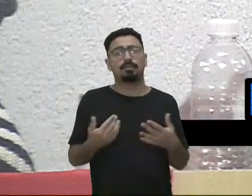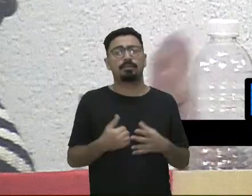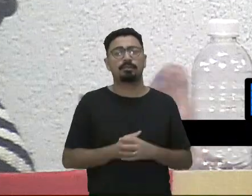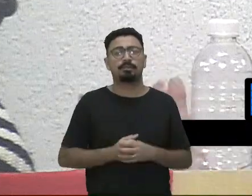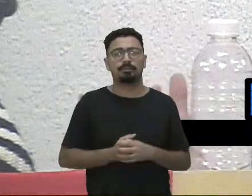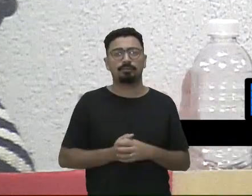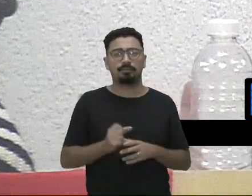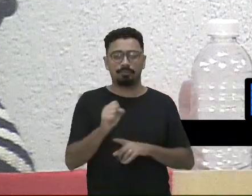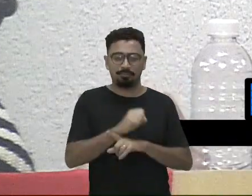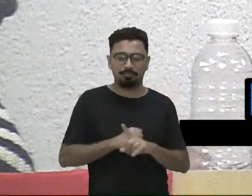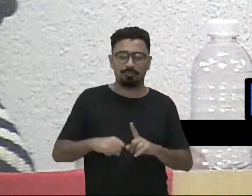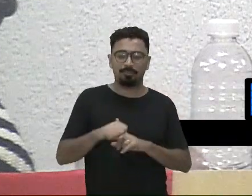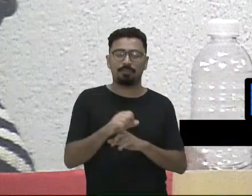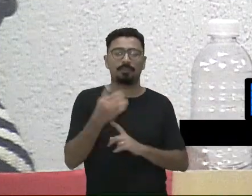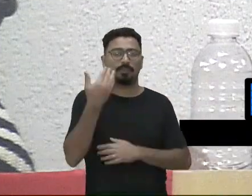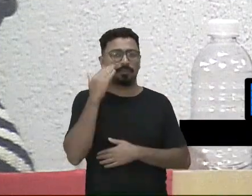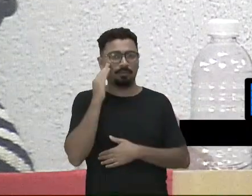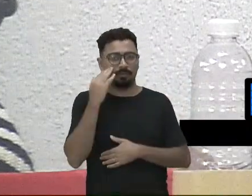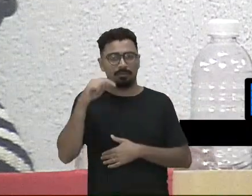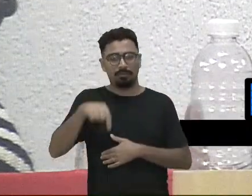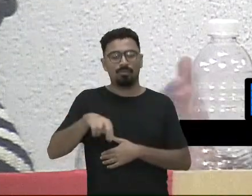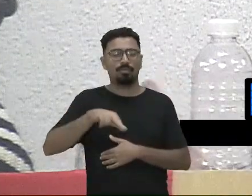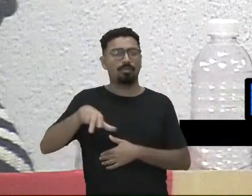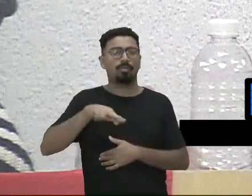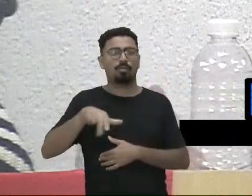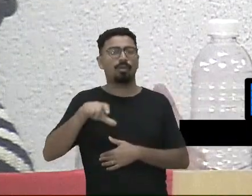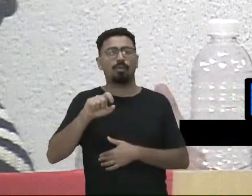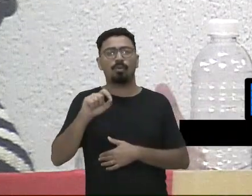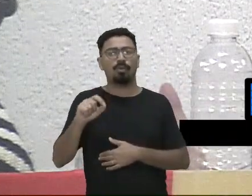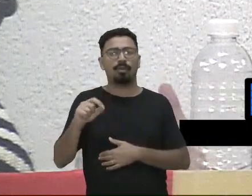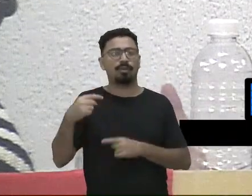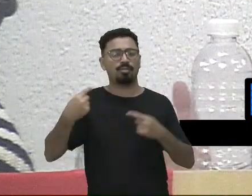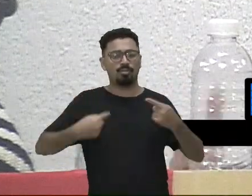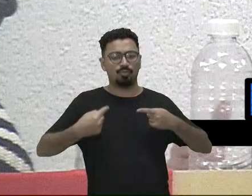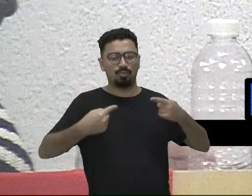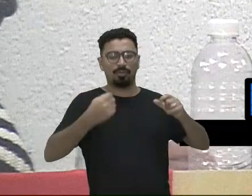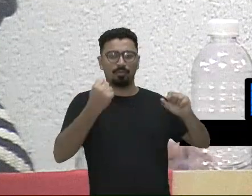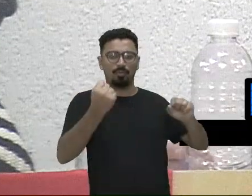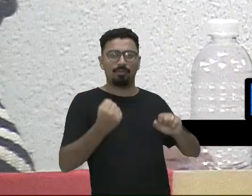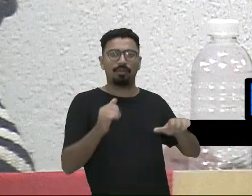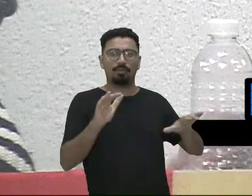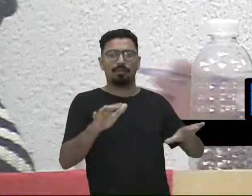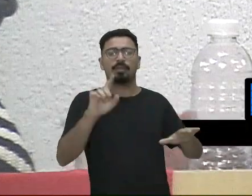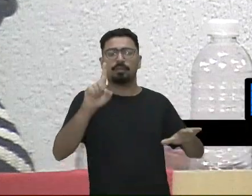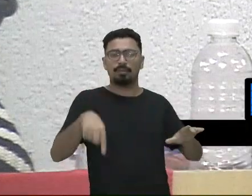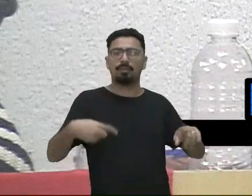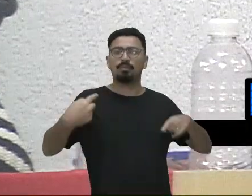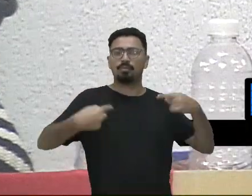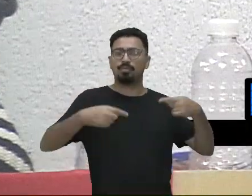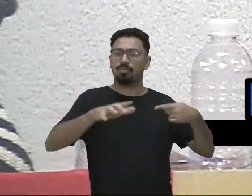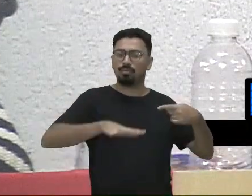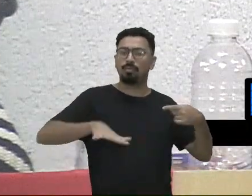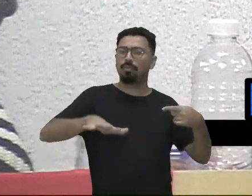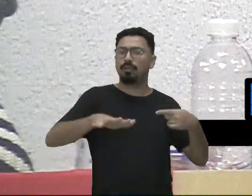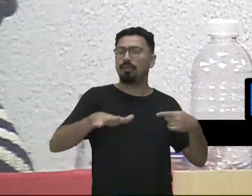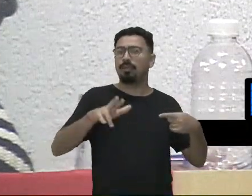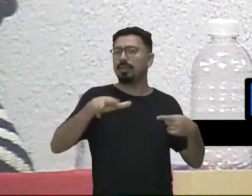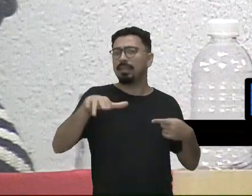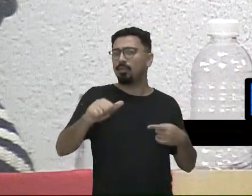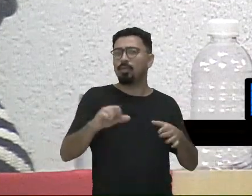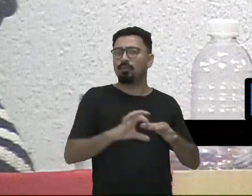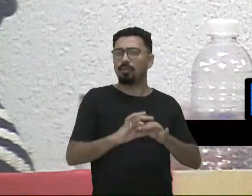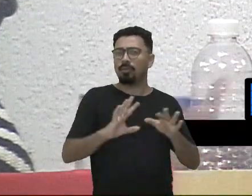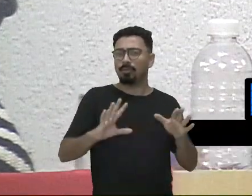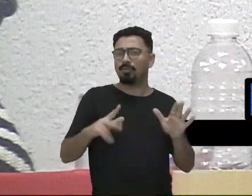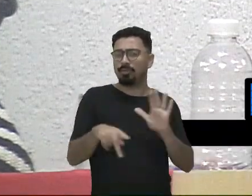que a sociedade entenda que isso aqui não é uma disputa por poder, isso aqui é uma disputa por um espaço que nos foi negado e que sempre foi nosso